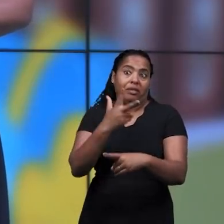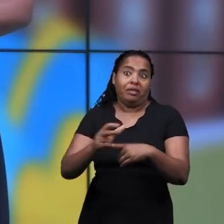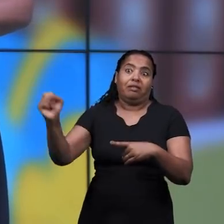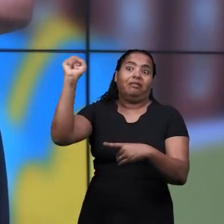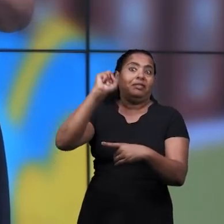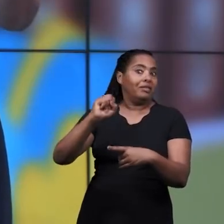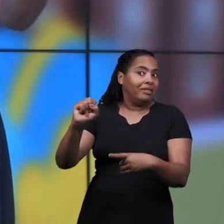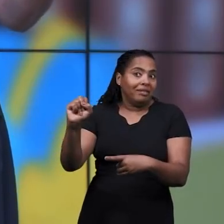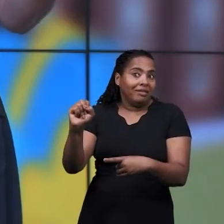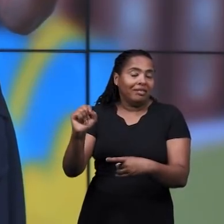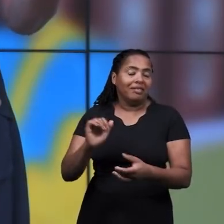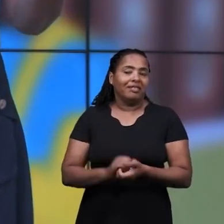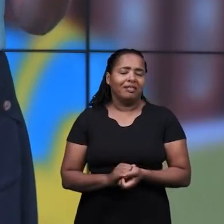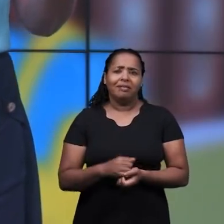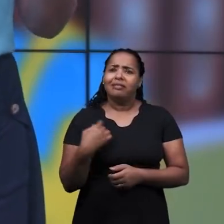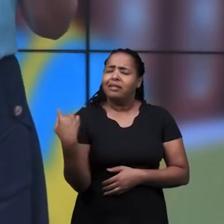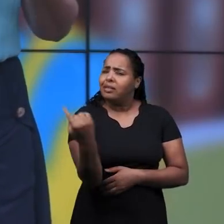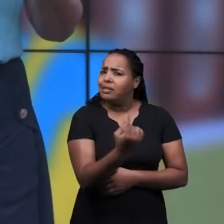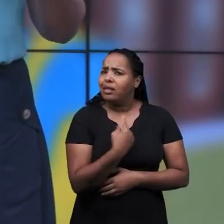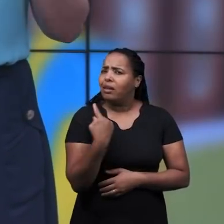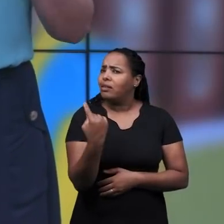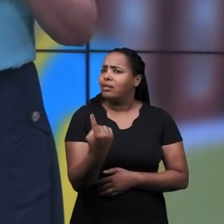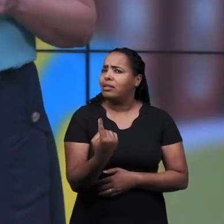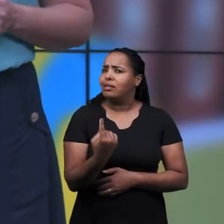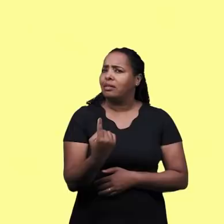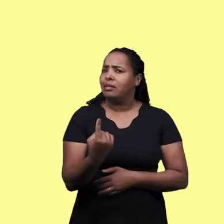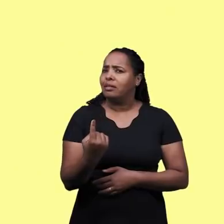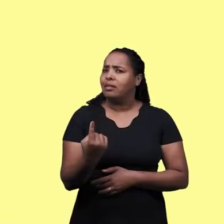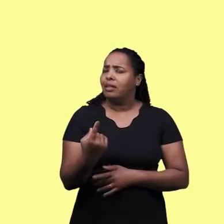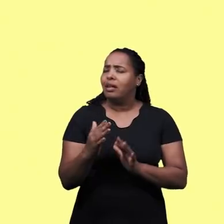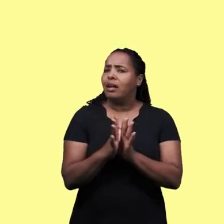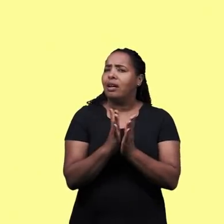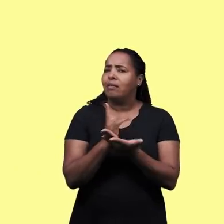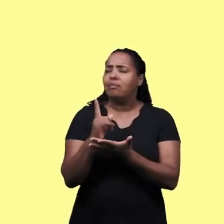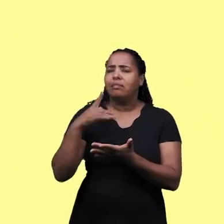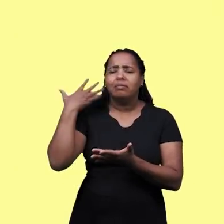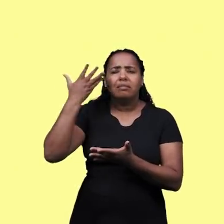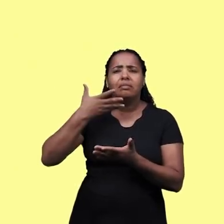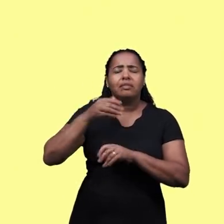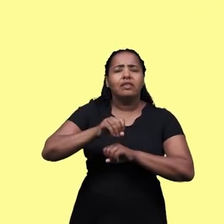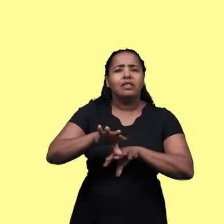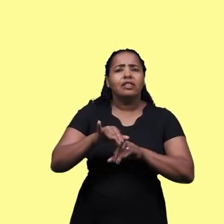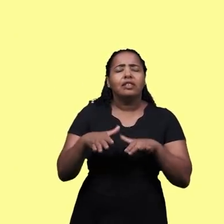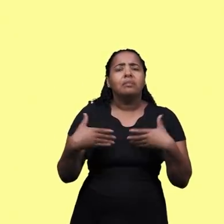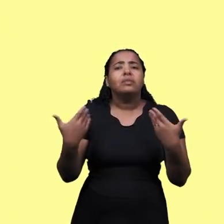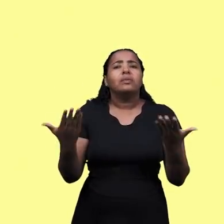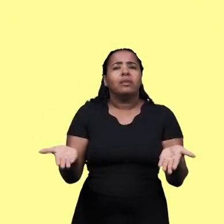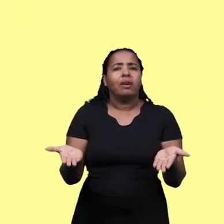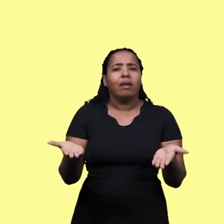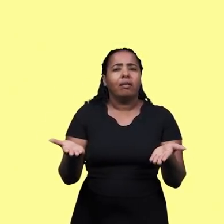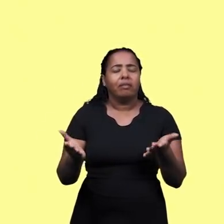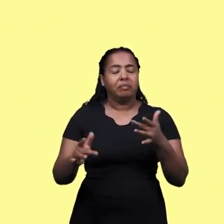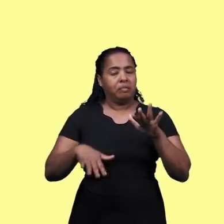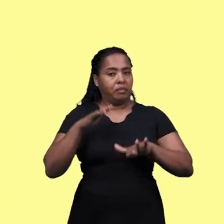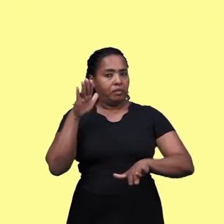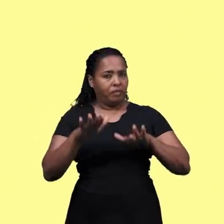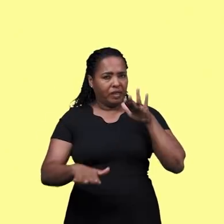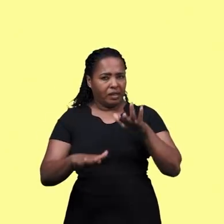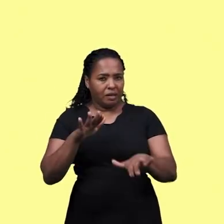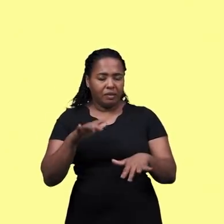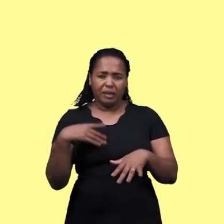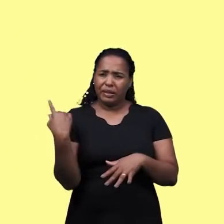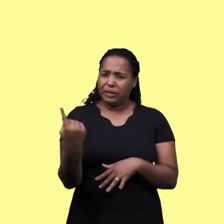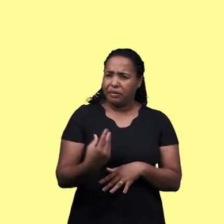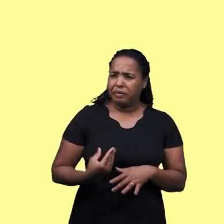vitorioso. E para nós, essa palavra traz um ensinamento muito interessante. Muitas vezes nós